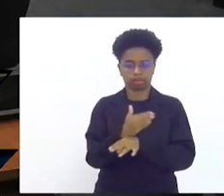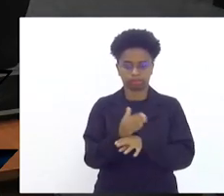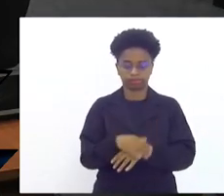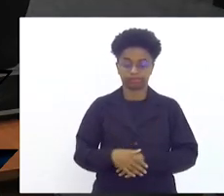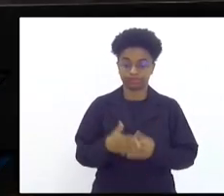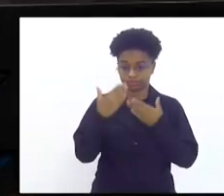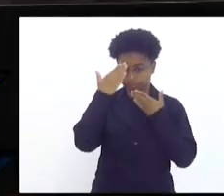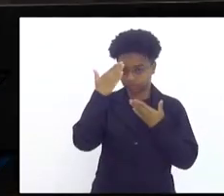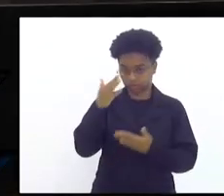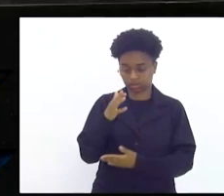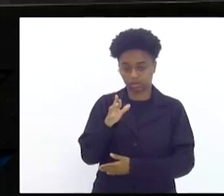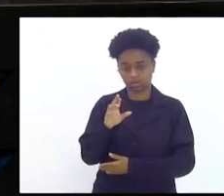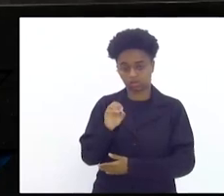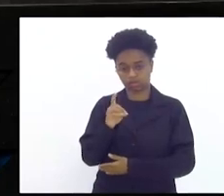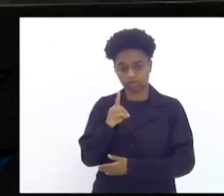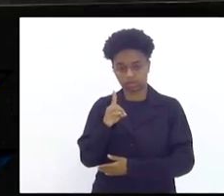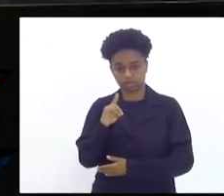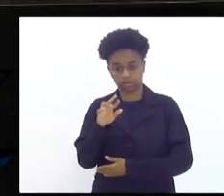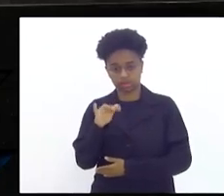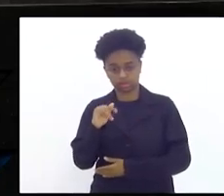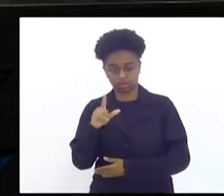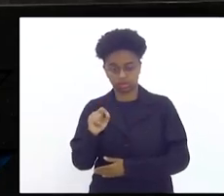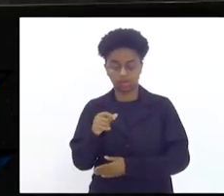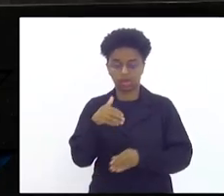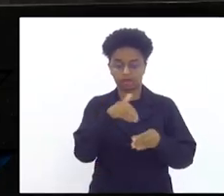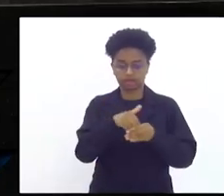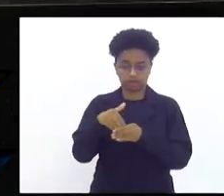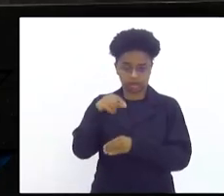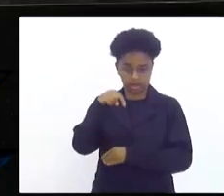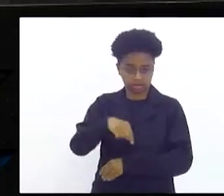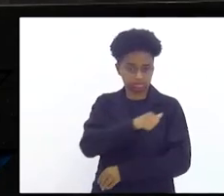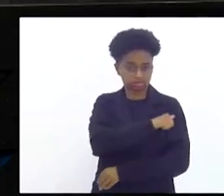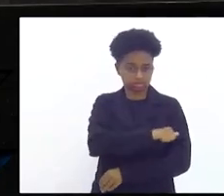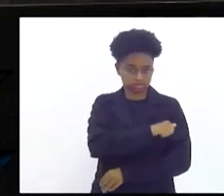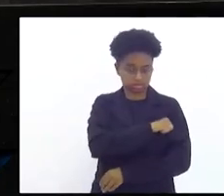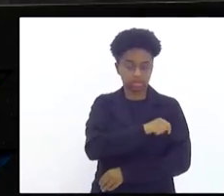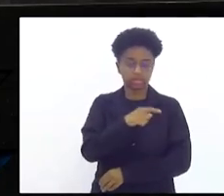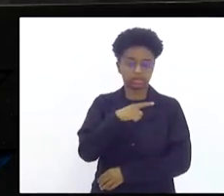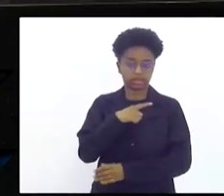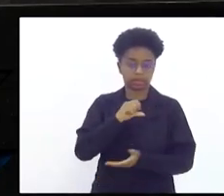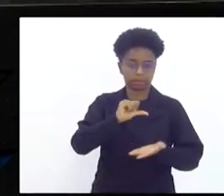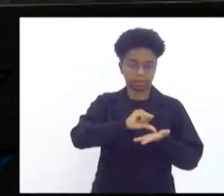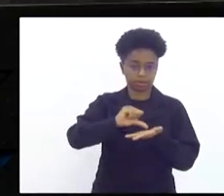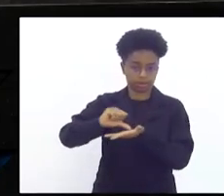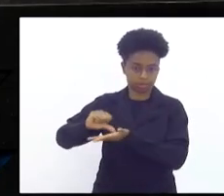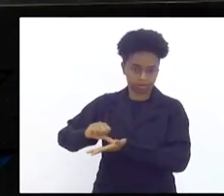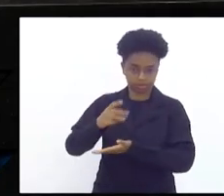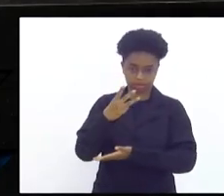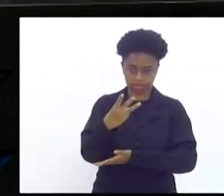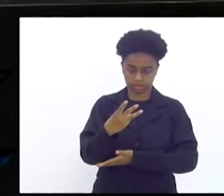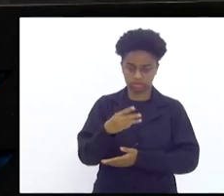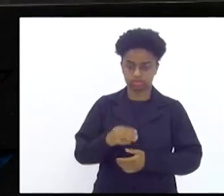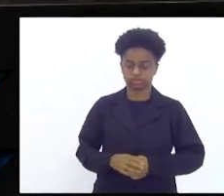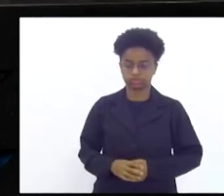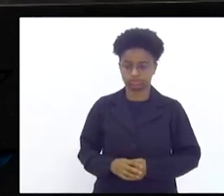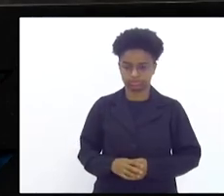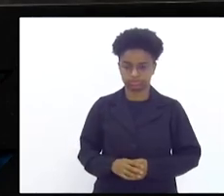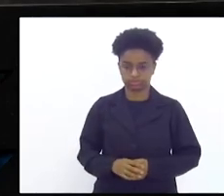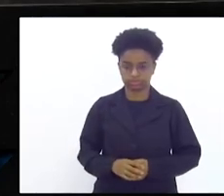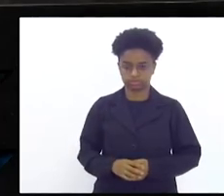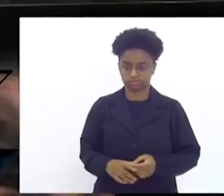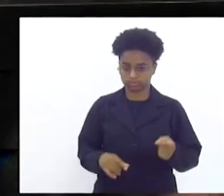a eleição aqui no Rio de Janeiro tende a ser uma eleição que tenha três polos o Polo